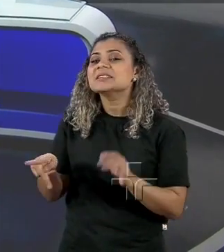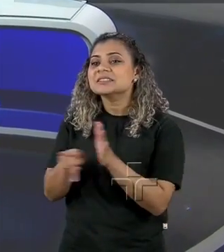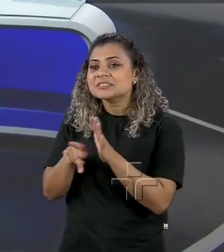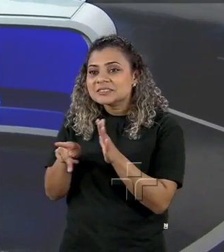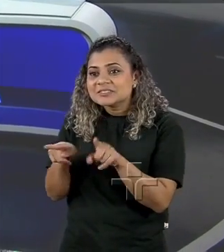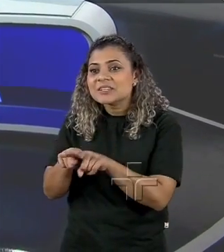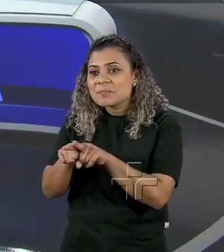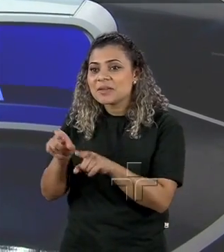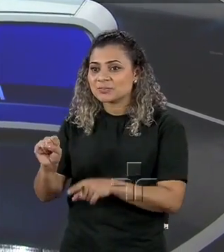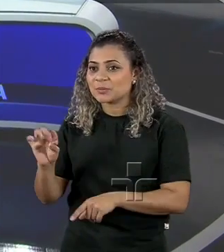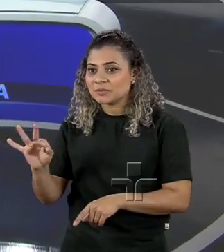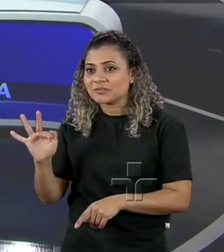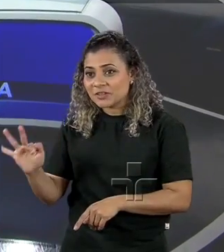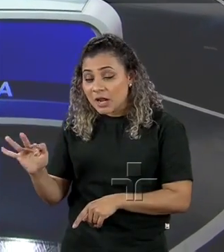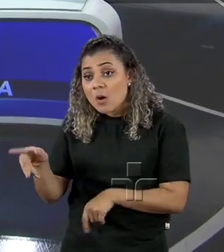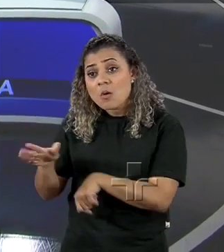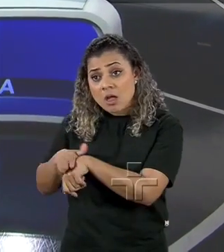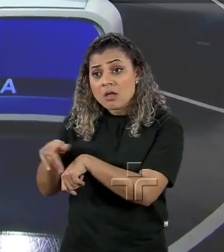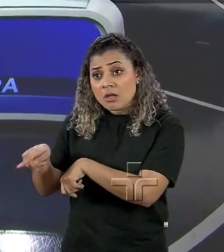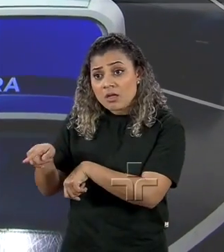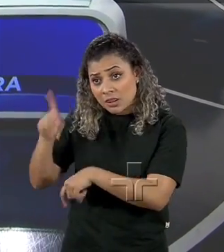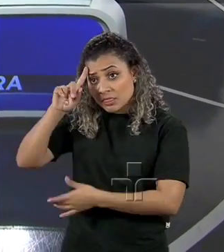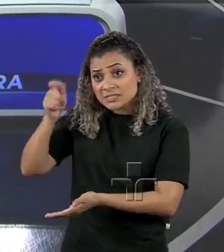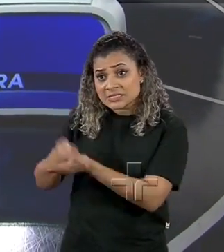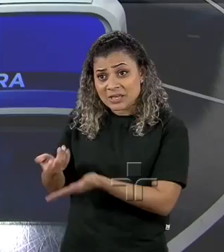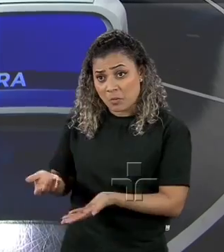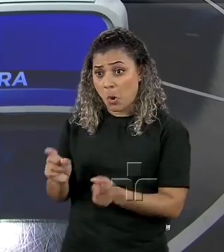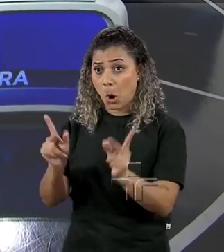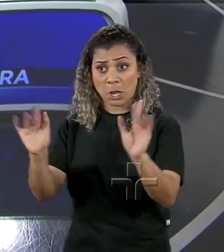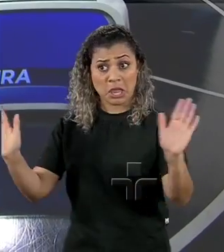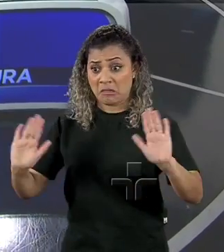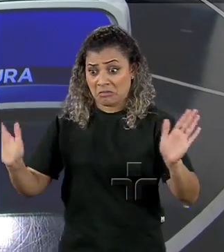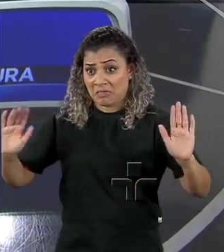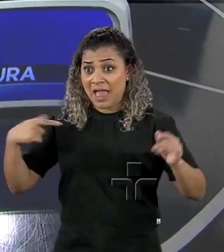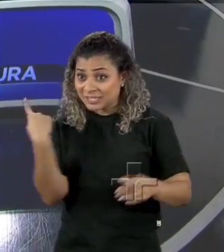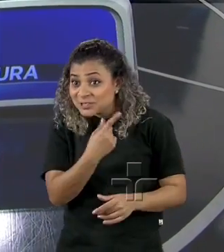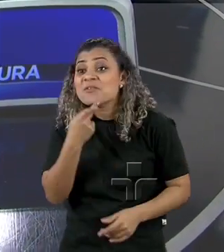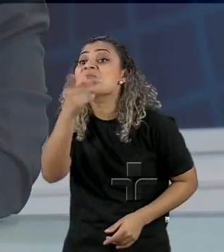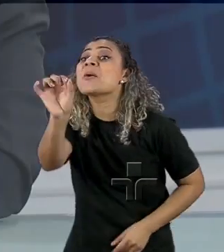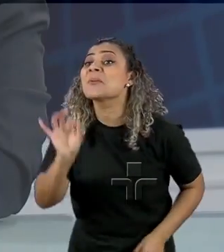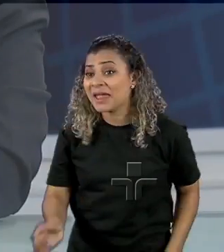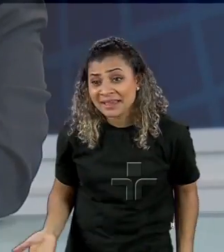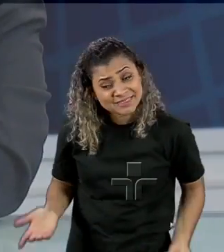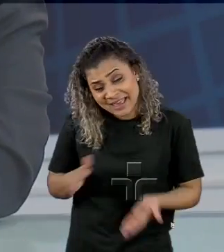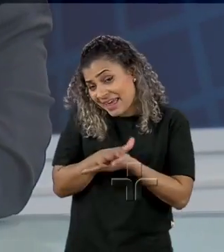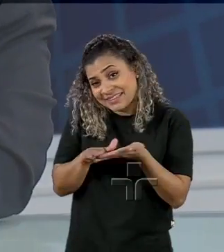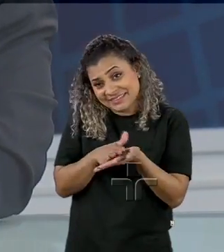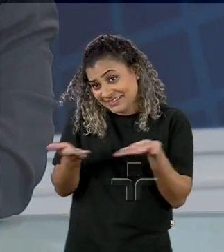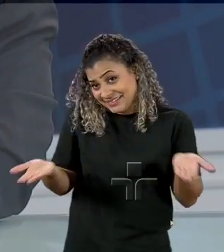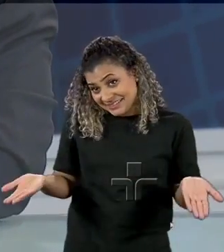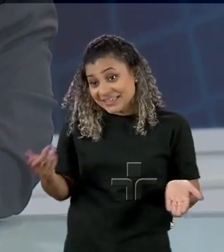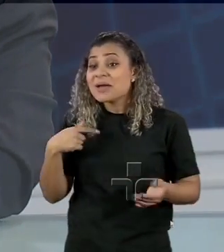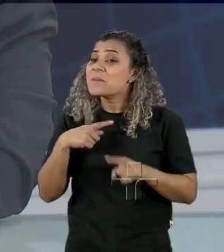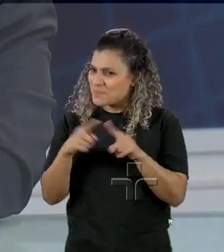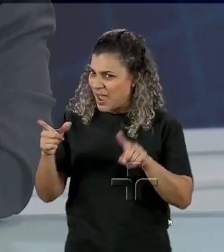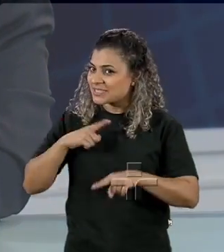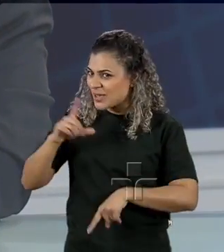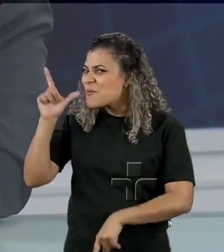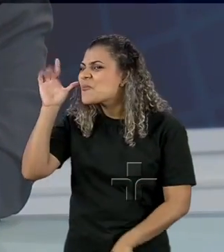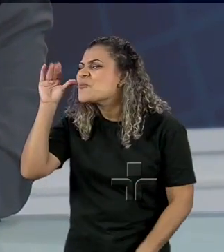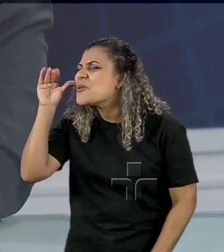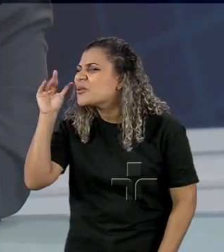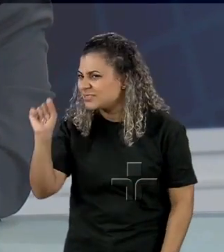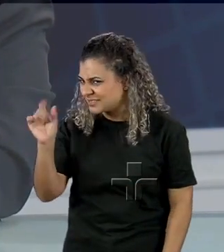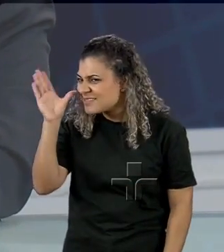Federal, portanto está mais do que abalizado, mais do que você e eu, né, dessa reflexão. Sem dúvida. Eu tenho uma curiosidade, né,